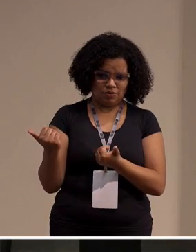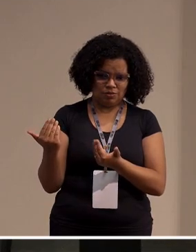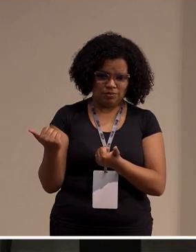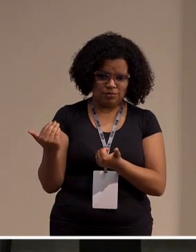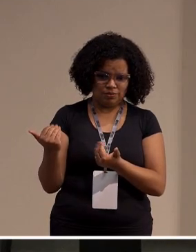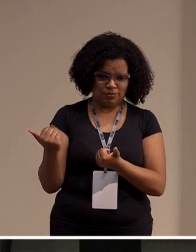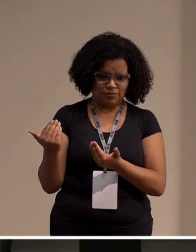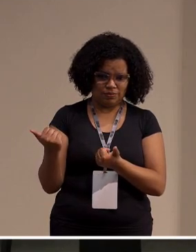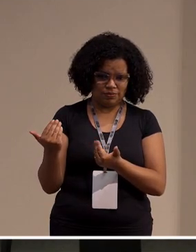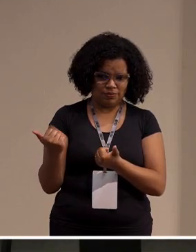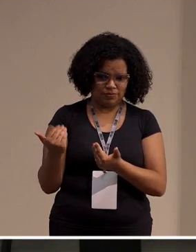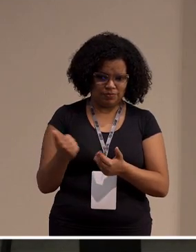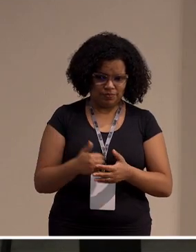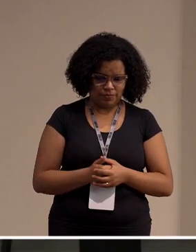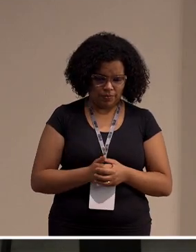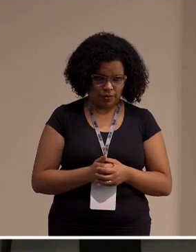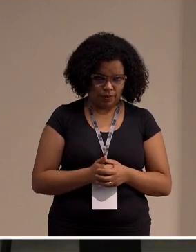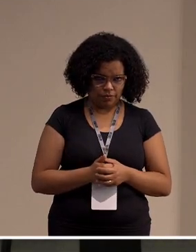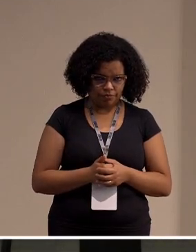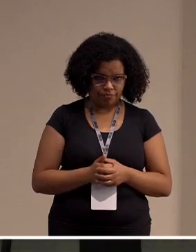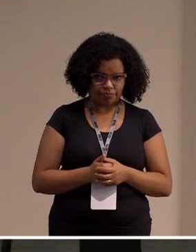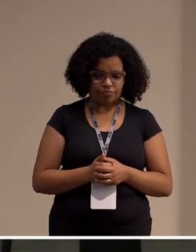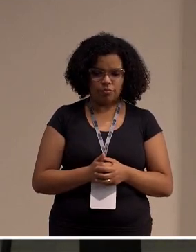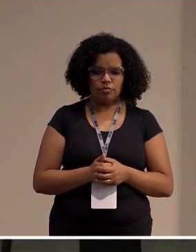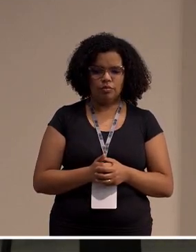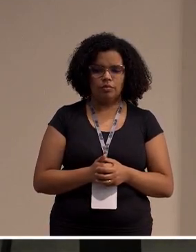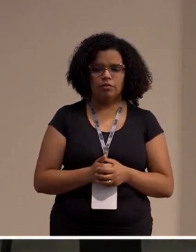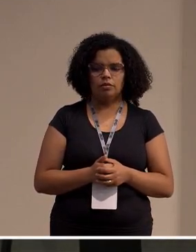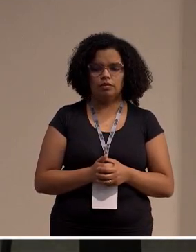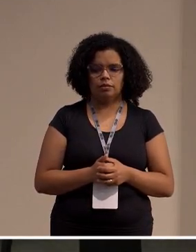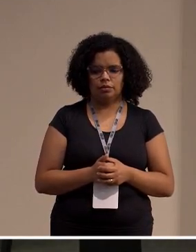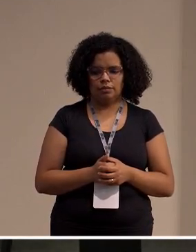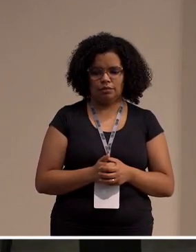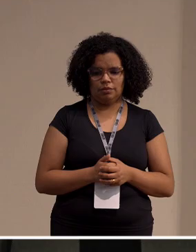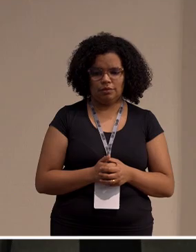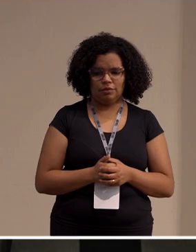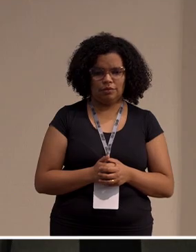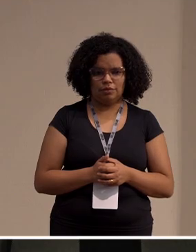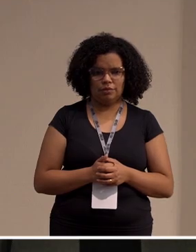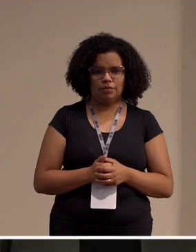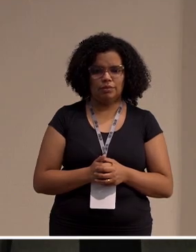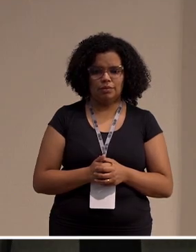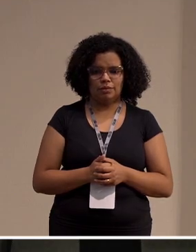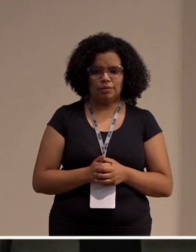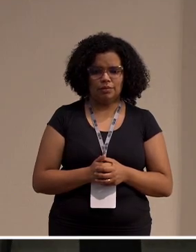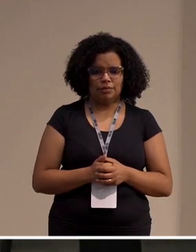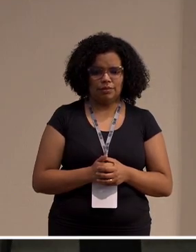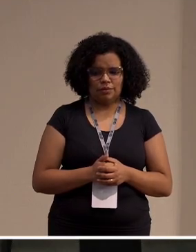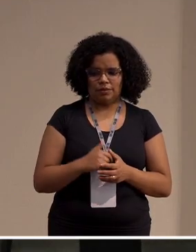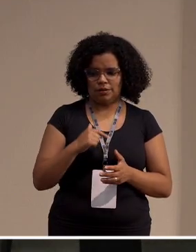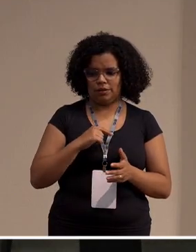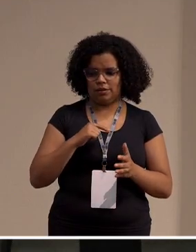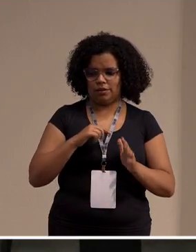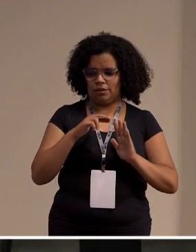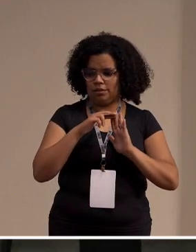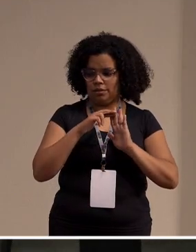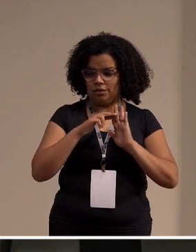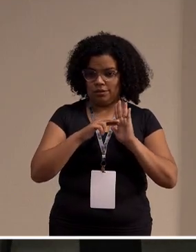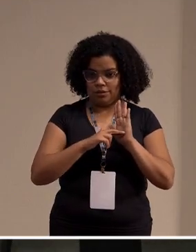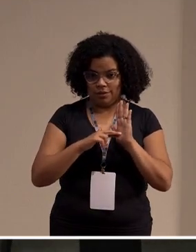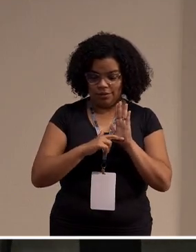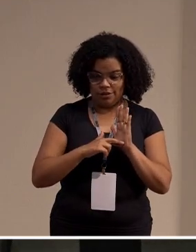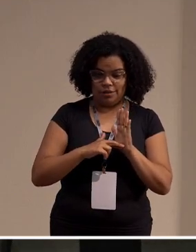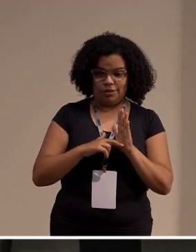né? Então, eu vou pegar o exemplo da Issa Rae, por exemplo. A Issa Rae, né, que é roteirista, é diretora, é